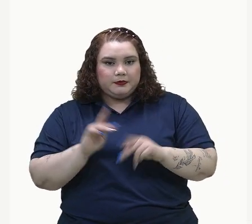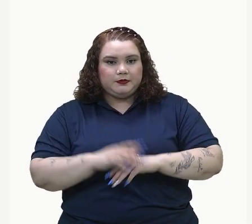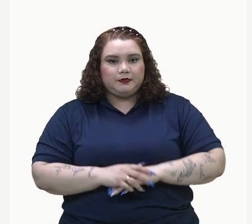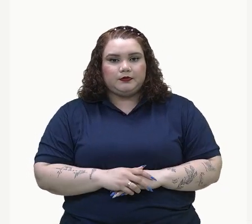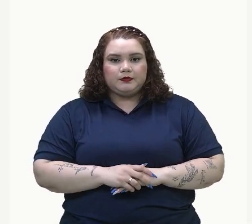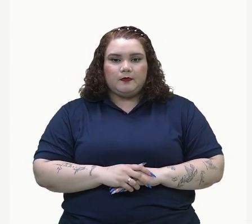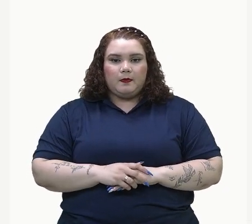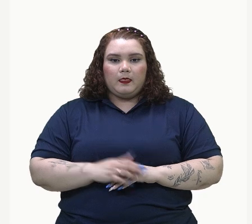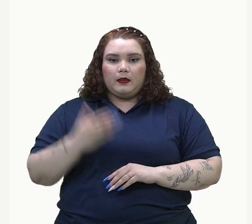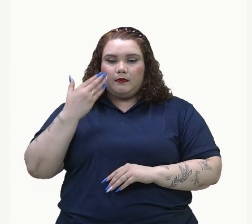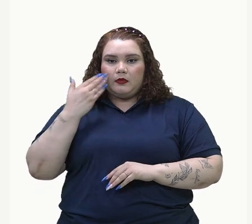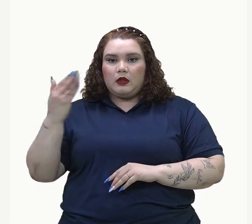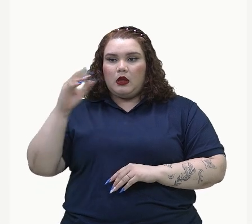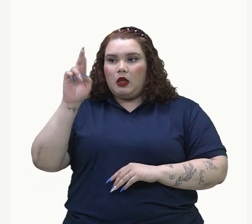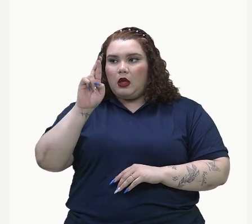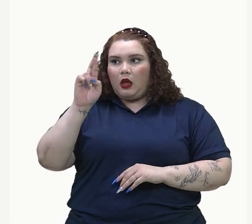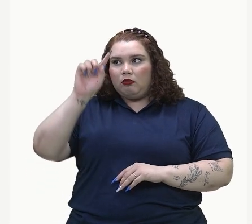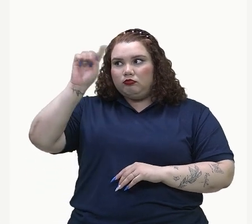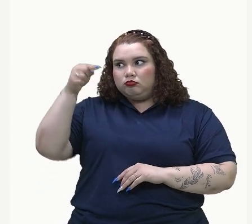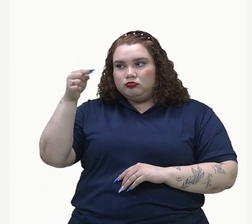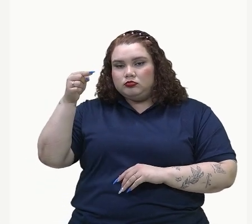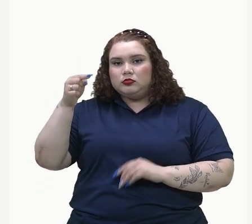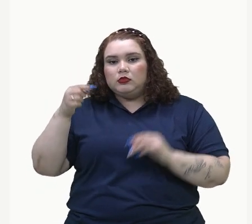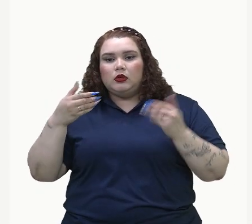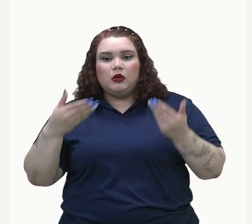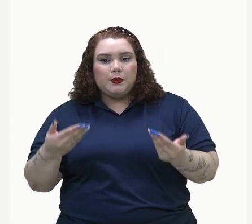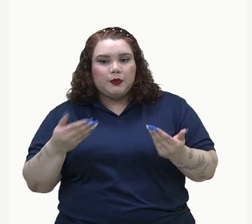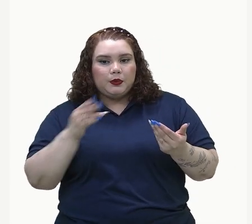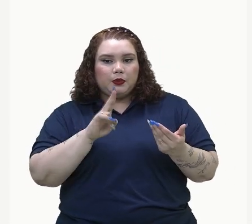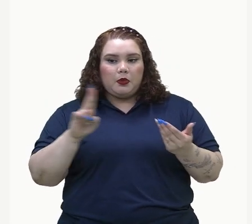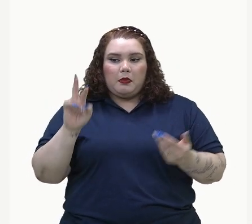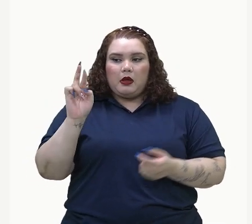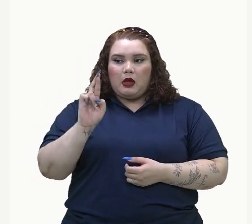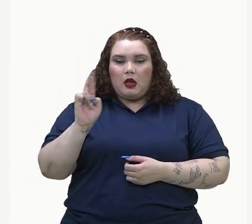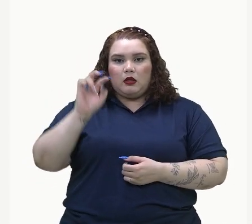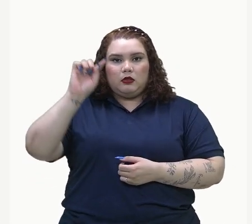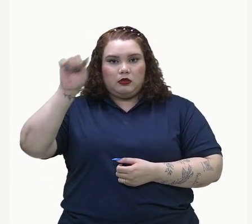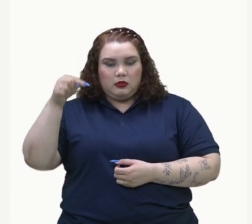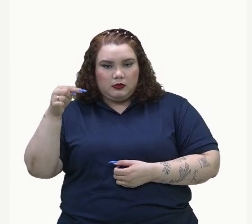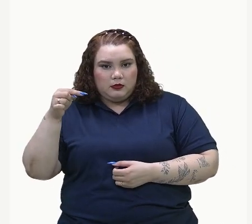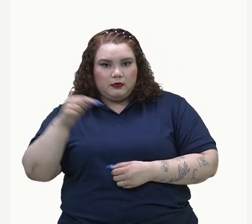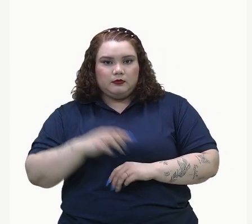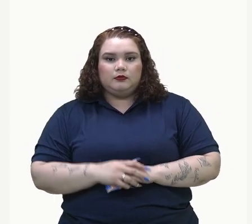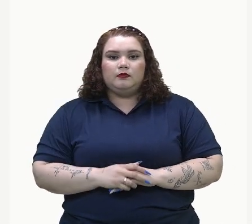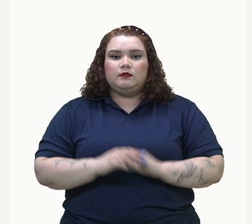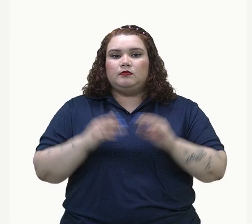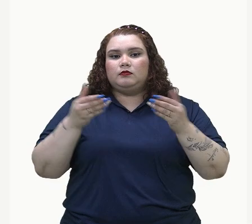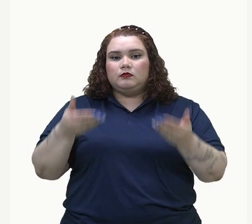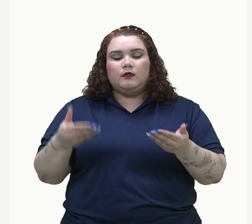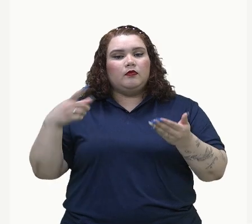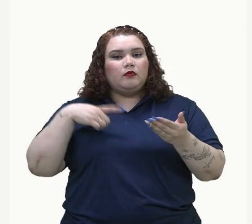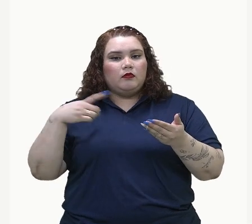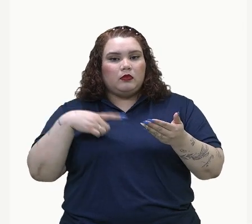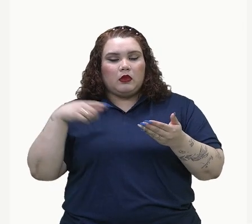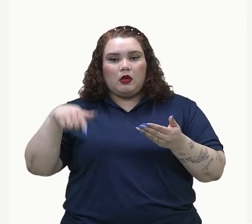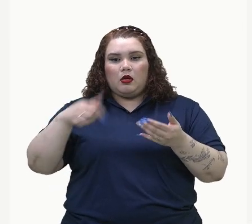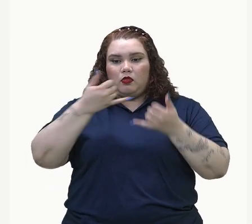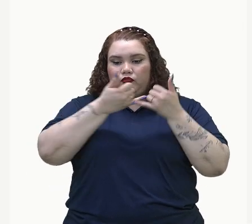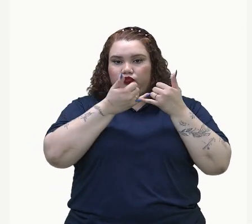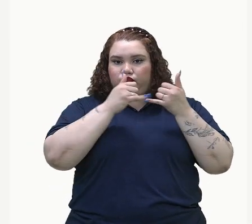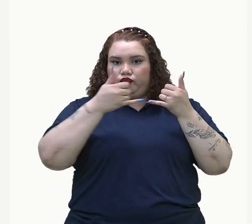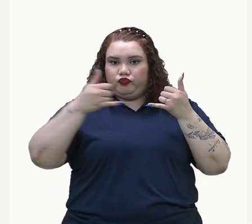pela R', que é chamada de R'. Ao atravessá-la, a